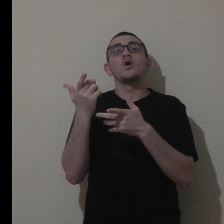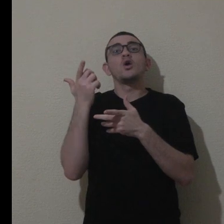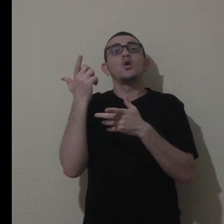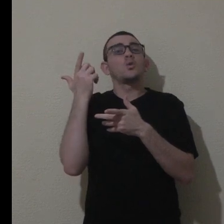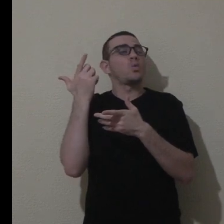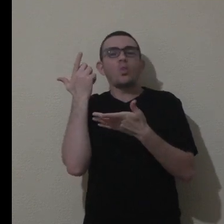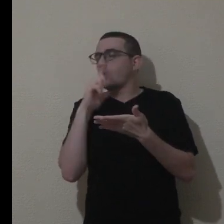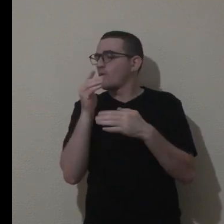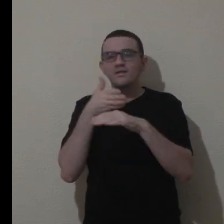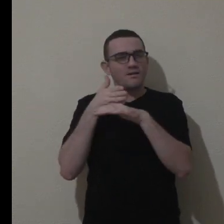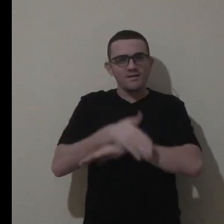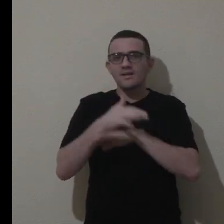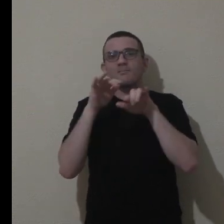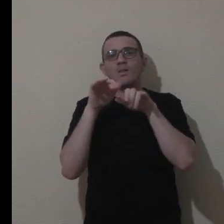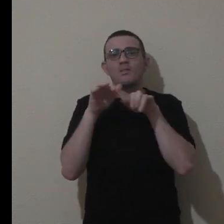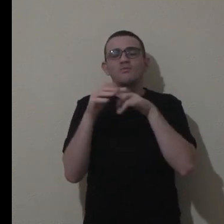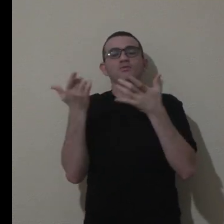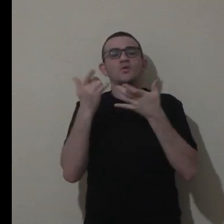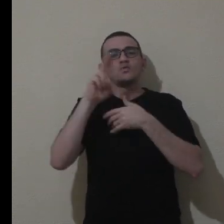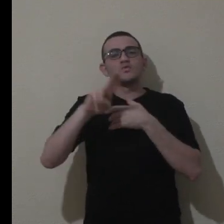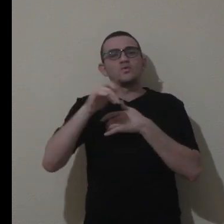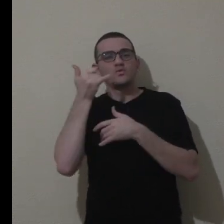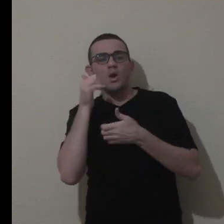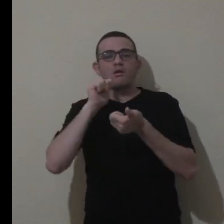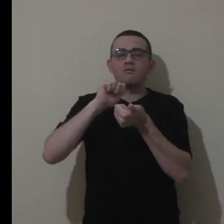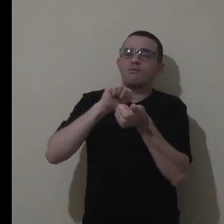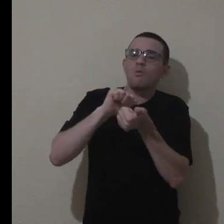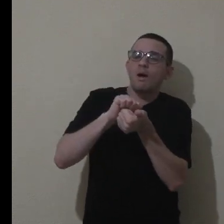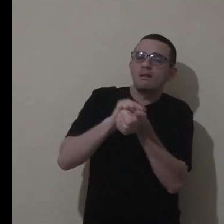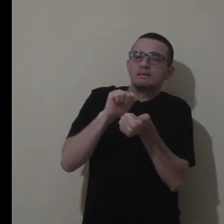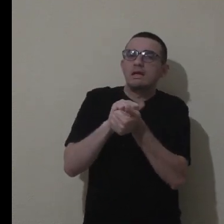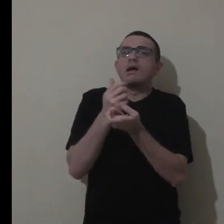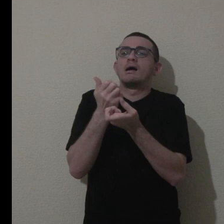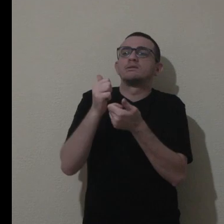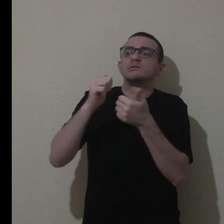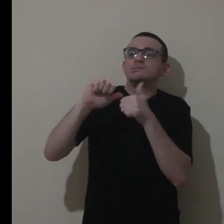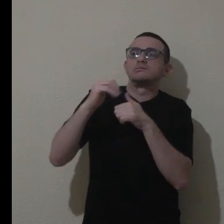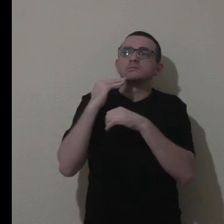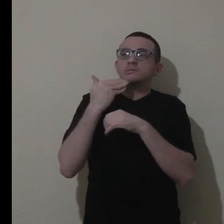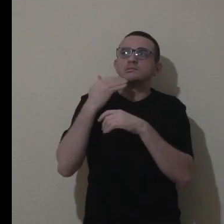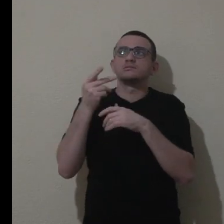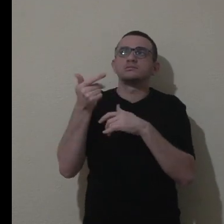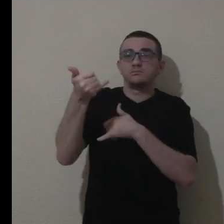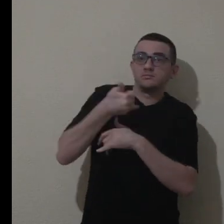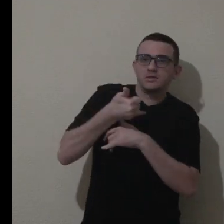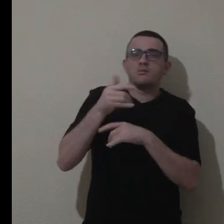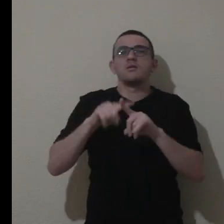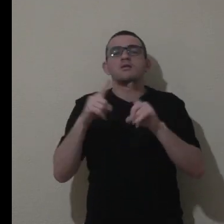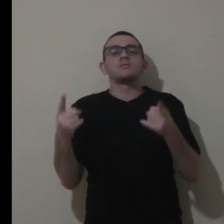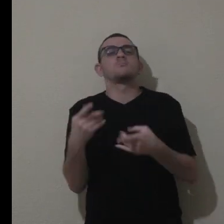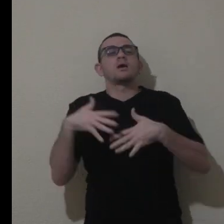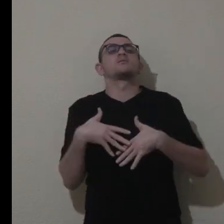Não consegui entrar pelo notebook, estou pelo celular, então qualquer coisa de qualidade vocês me avisem também. Mas